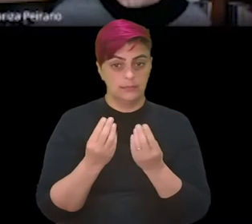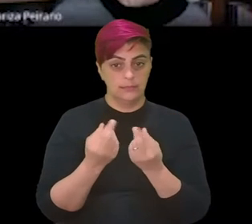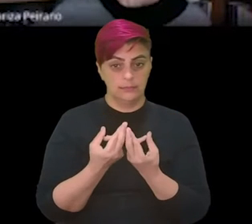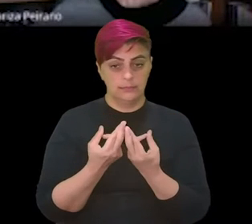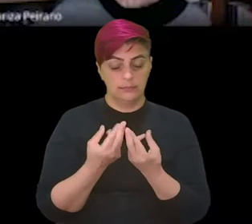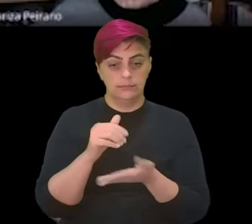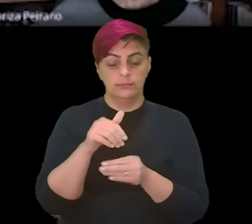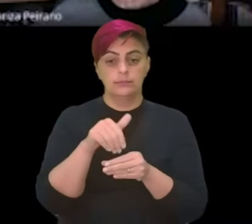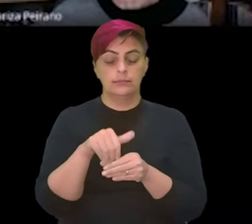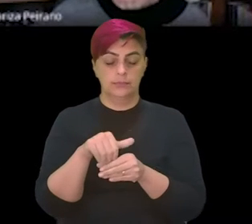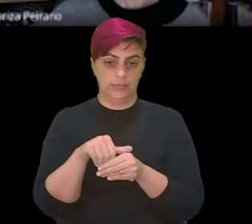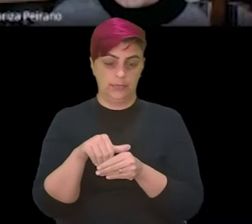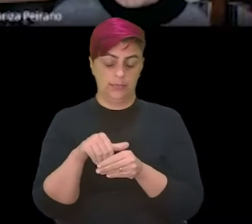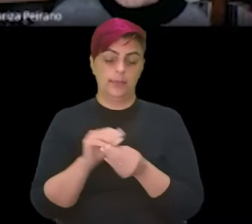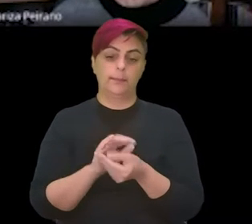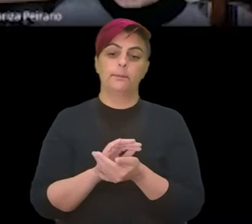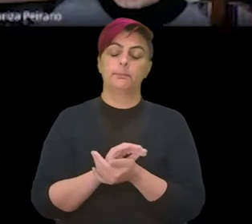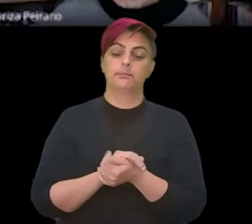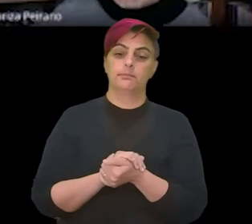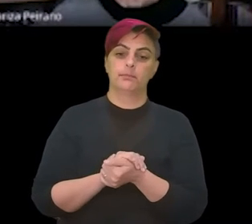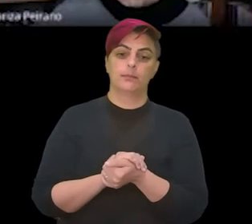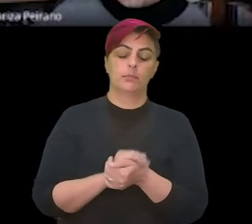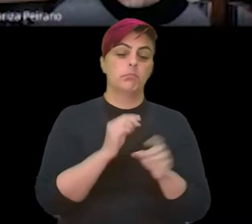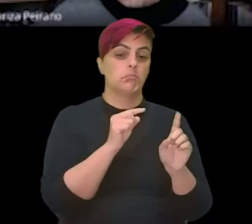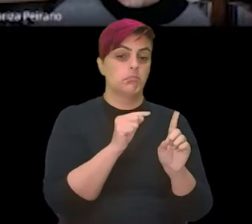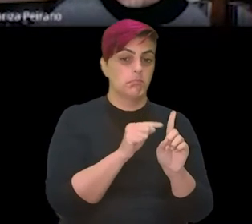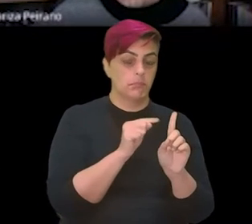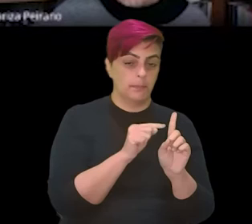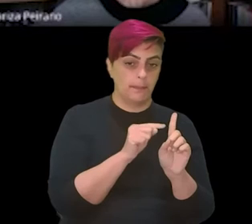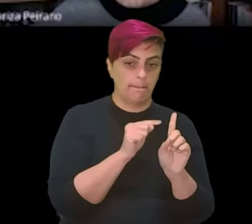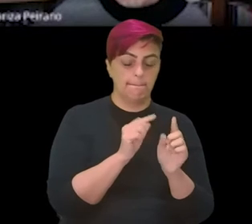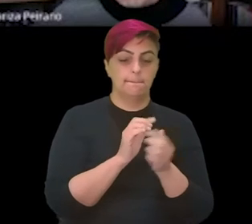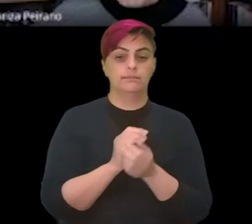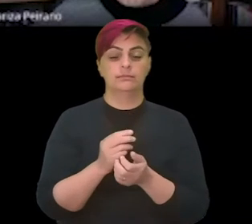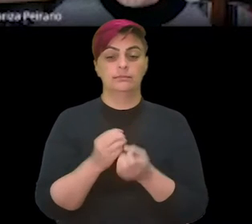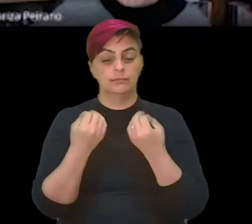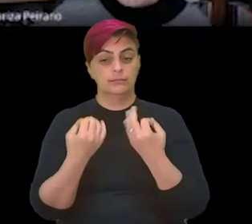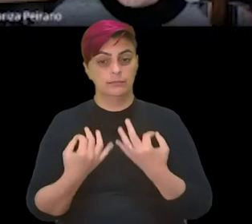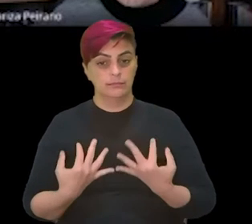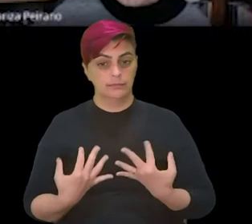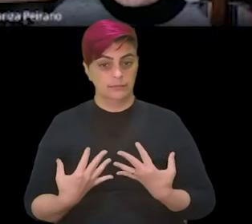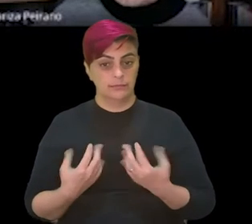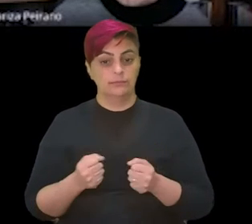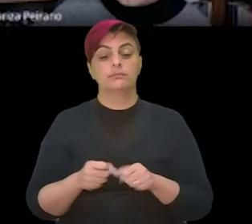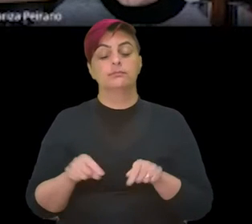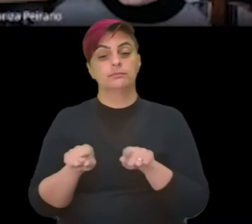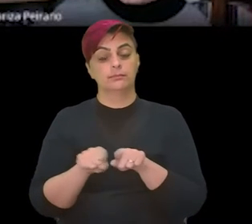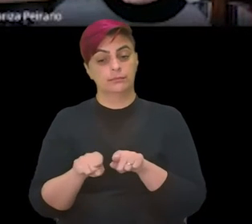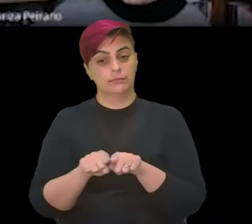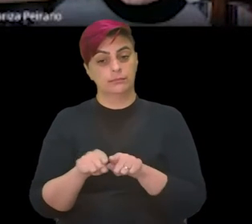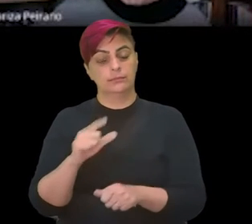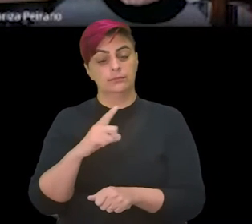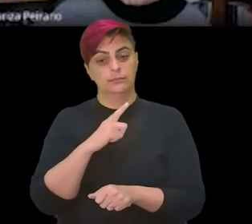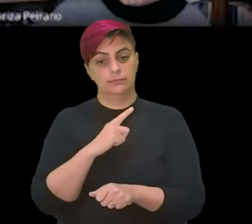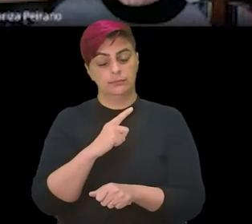Malinowski, longe de ser uma anomalia entre os sobreandeses, o kula sobrepunha-se às práticas de comércio,